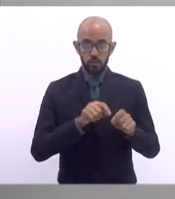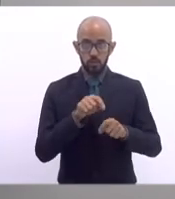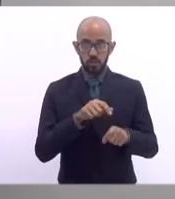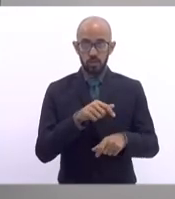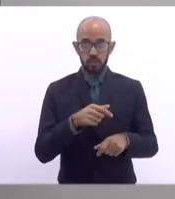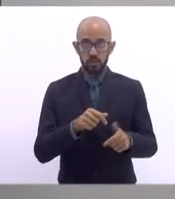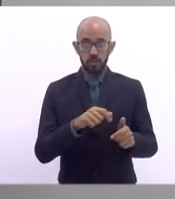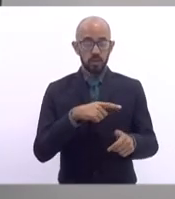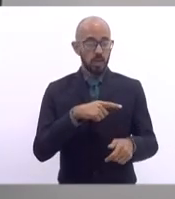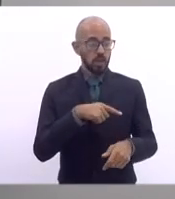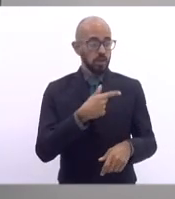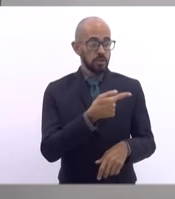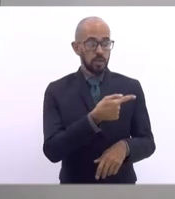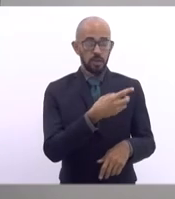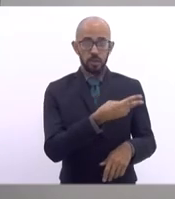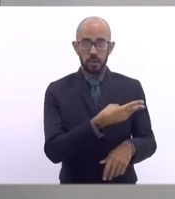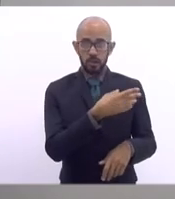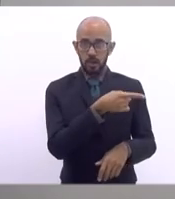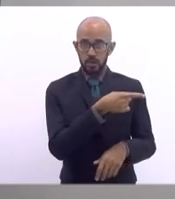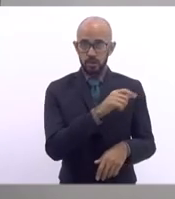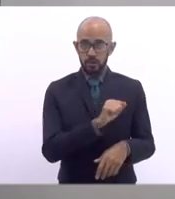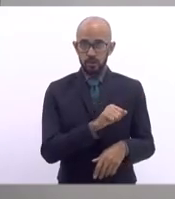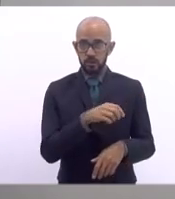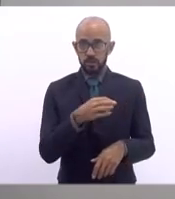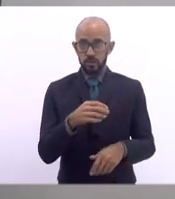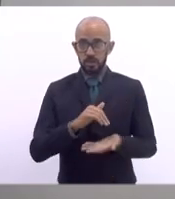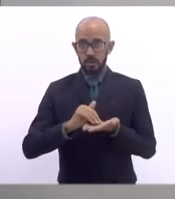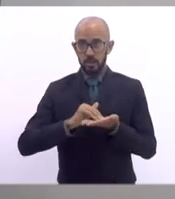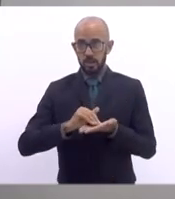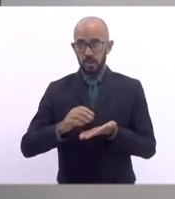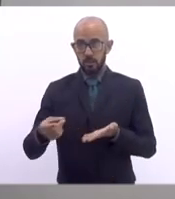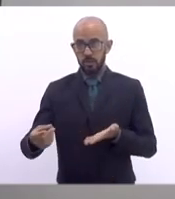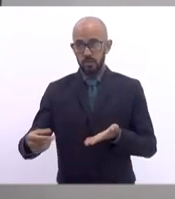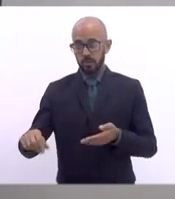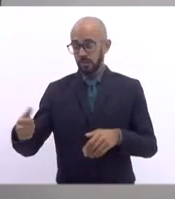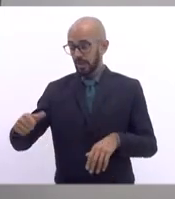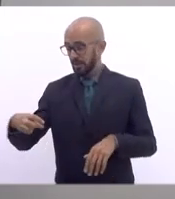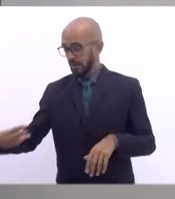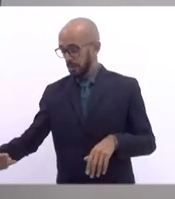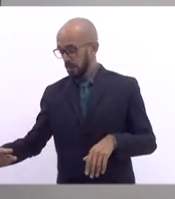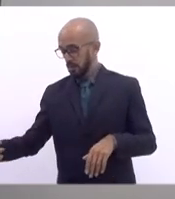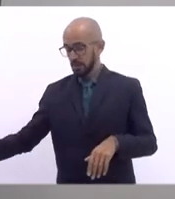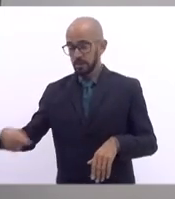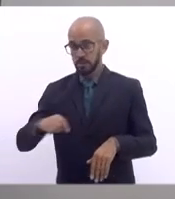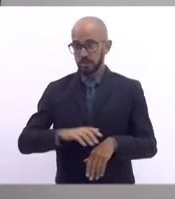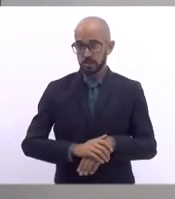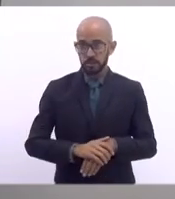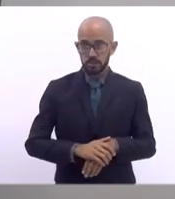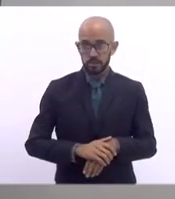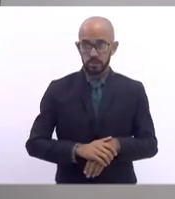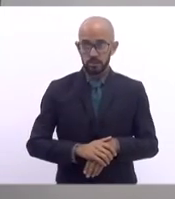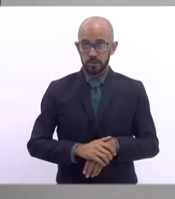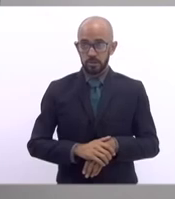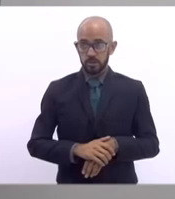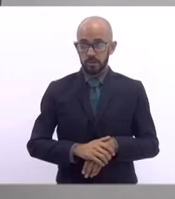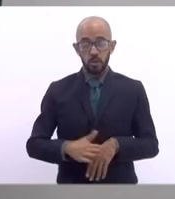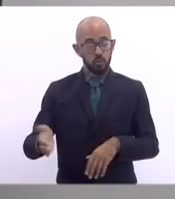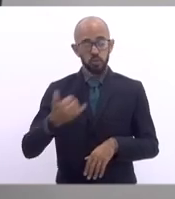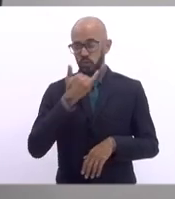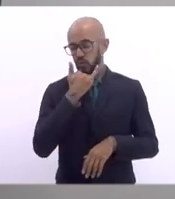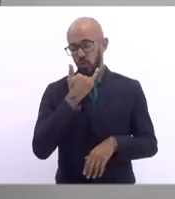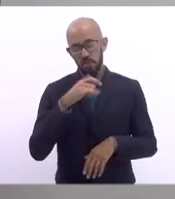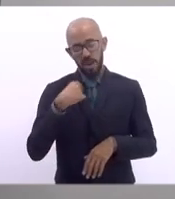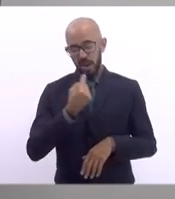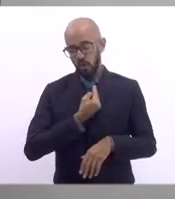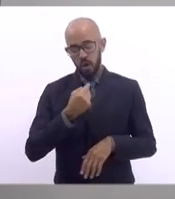73 isso Nadilson do Tesouro tá escrito 13 e olha as nossas